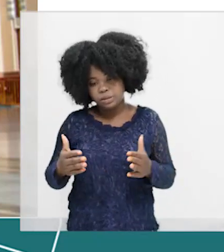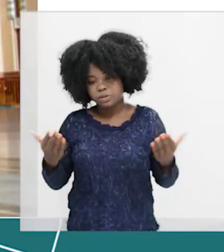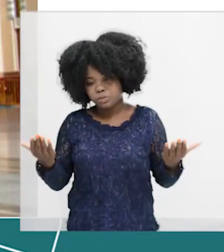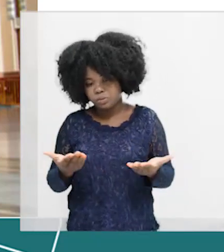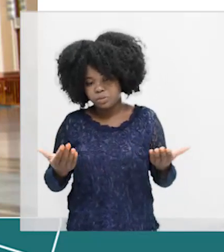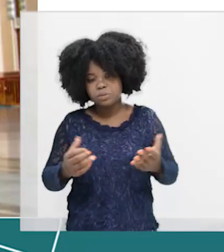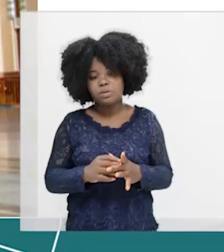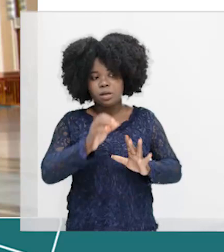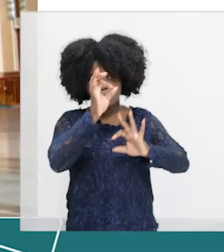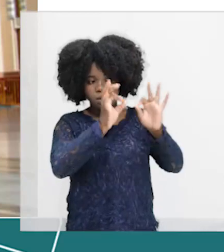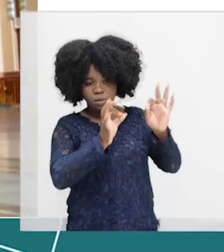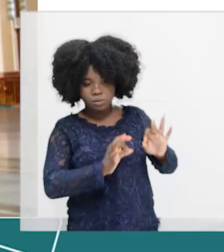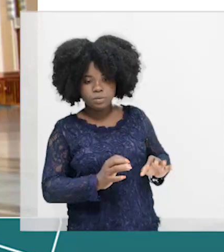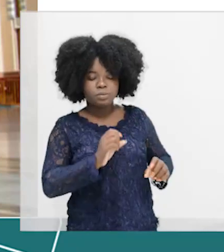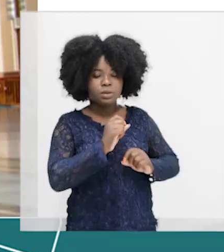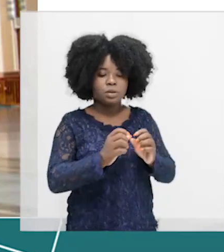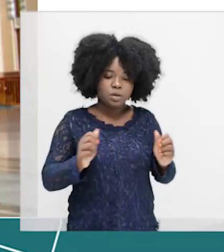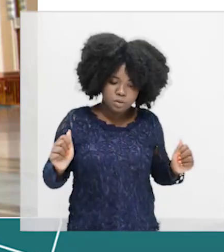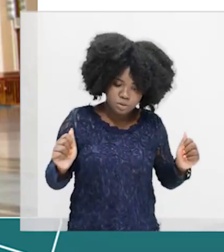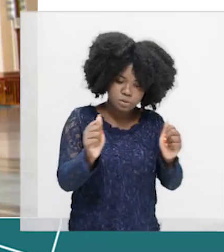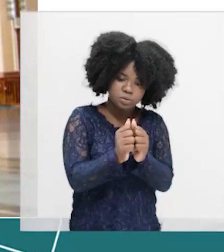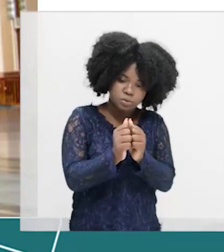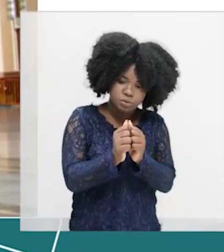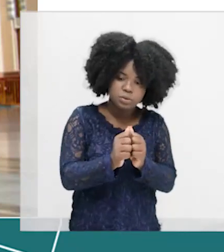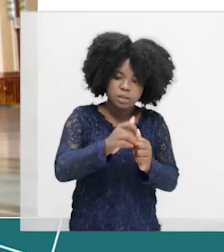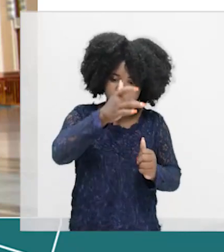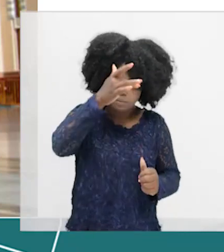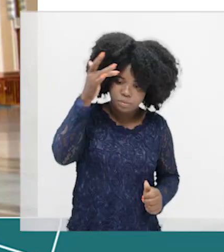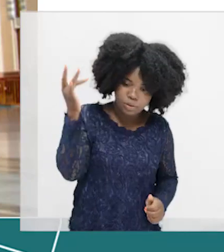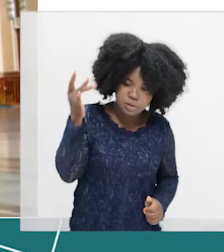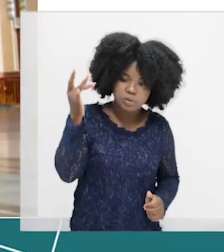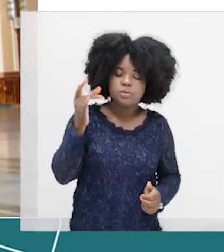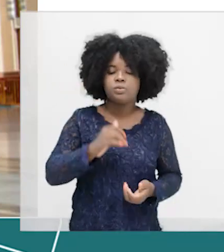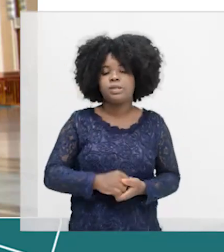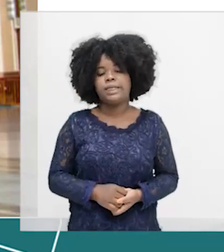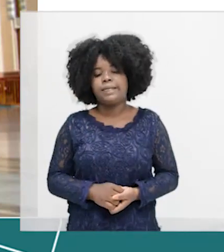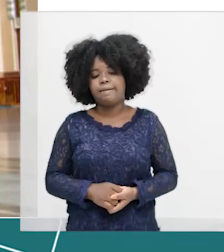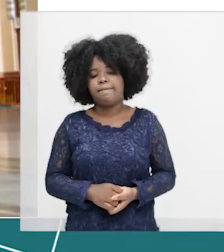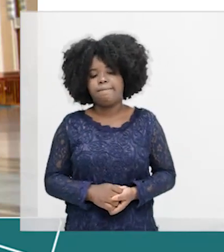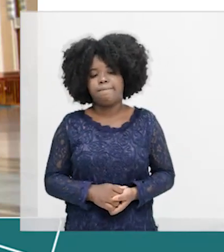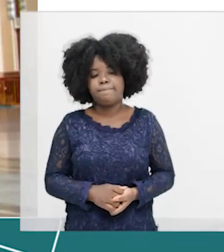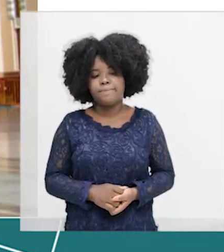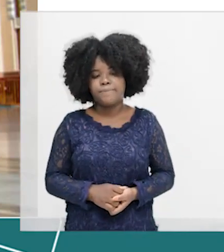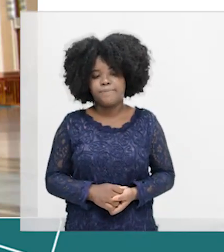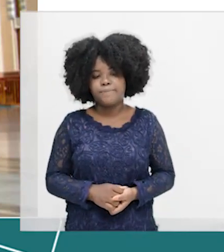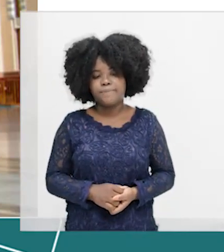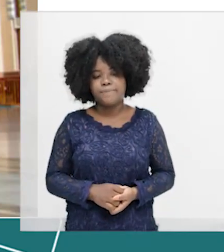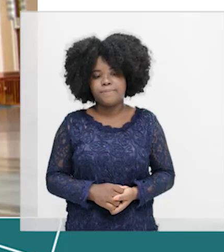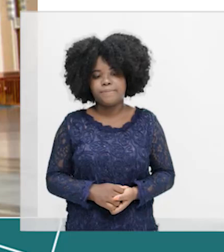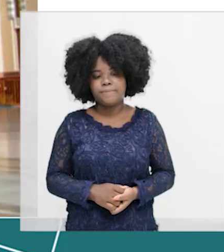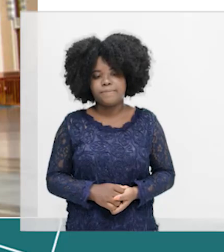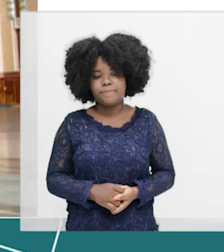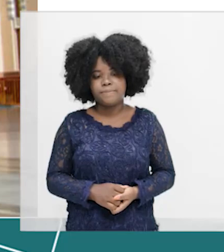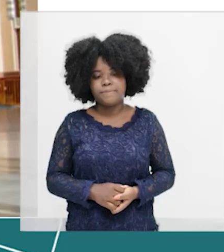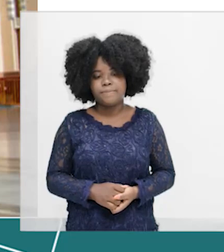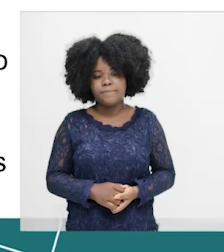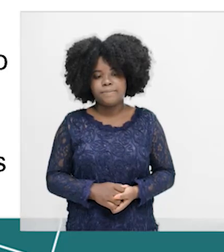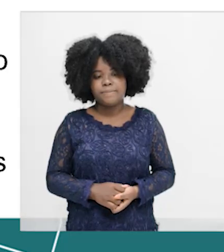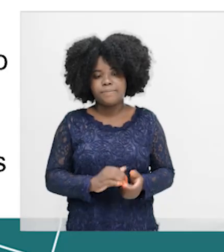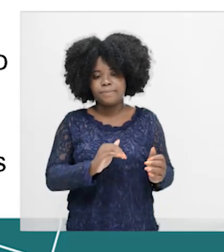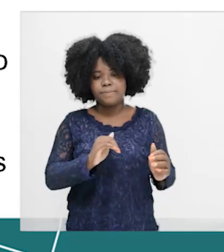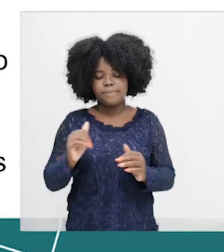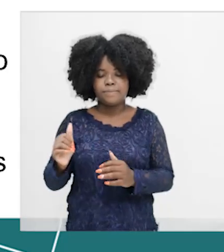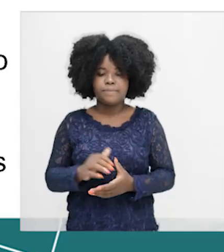Novamente, ela é feita para agregar e comportar quantidades absurdas de pessoas, o objetivo é esse. Né?